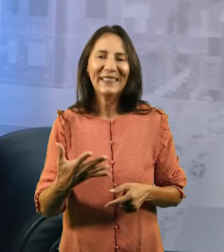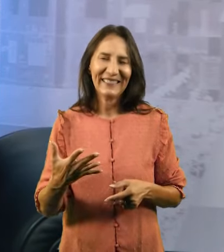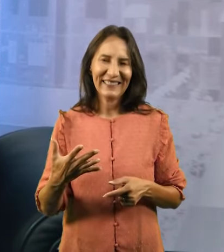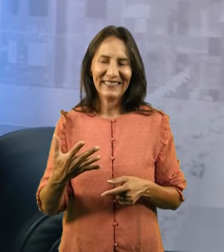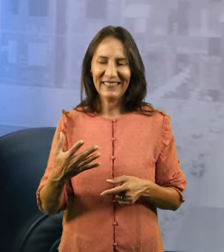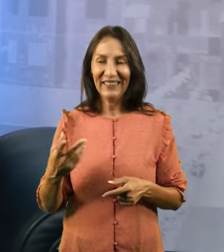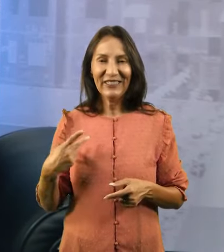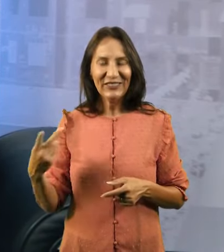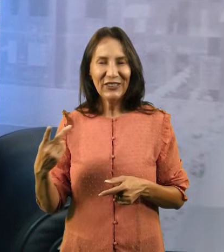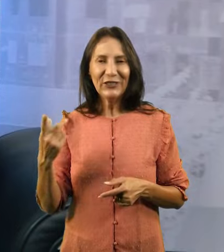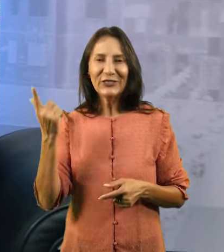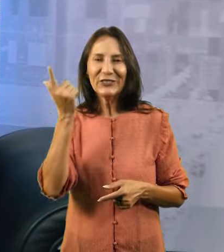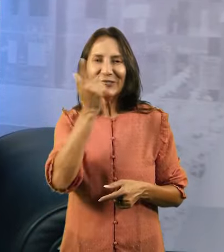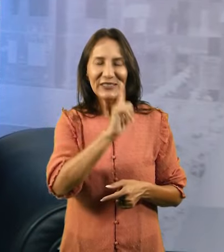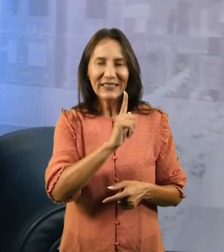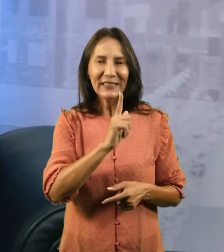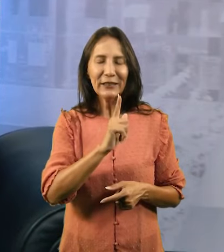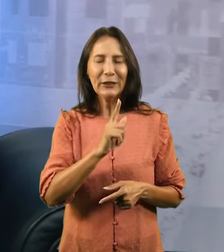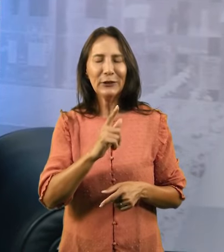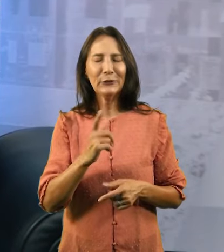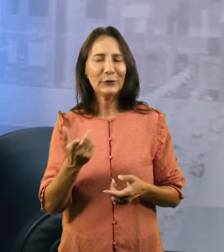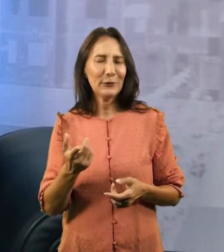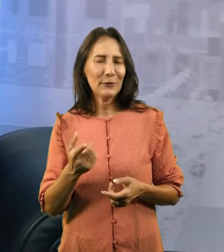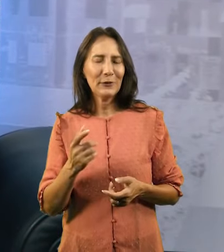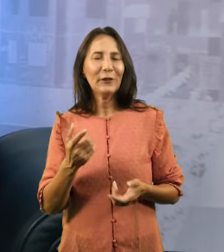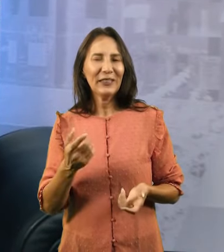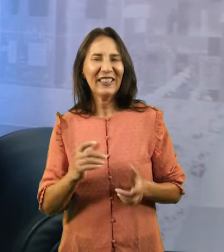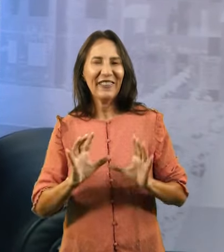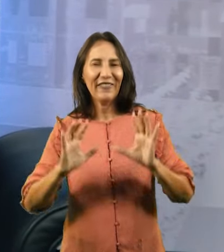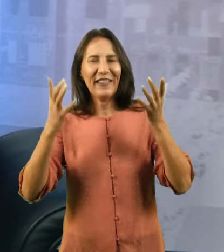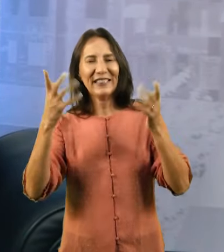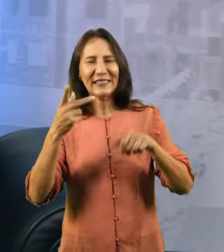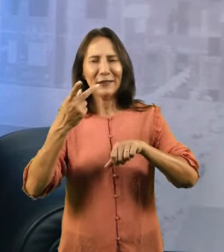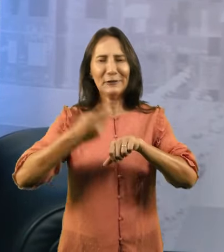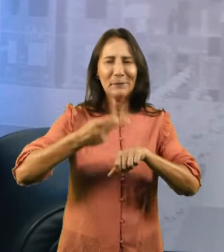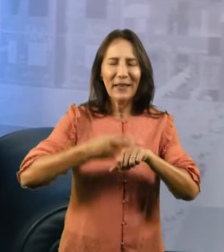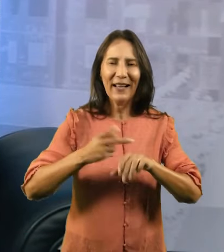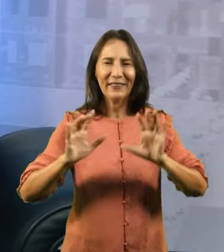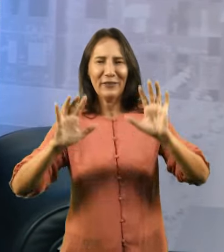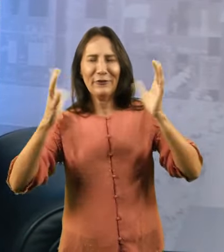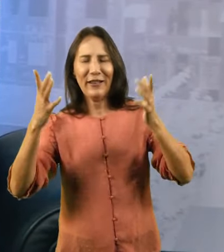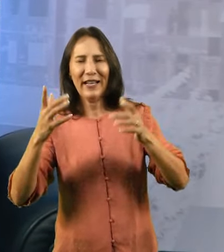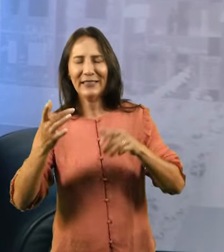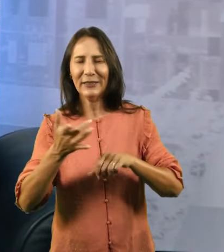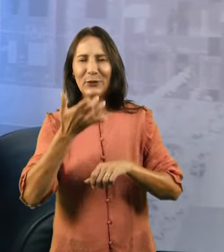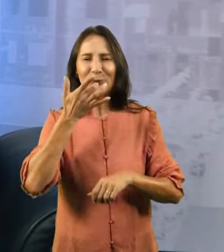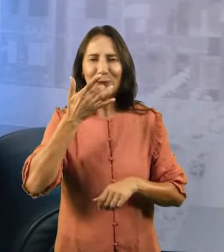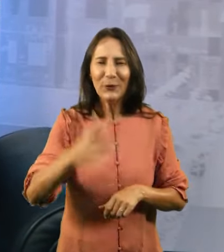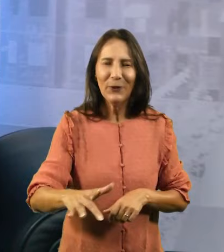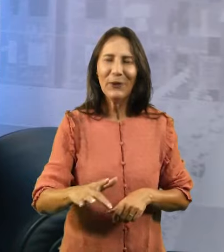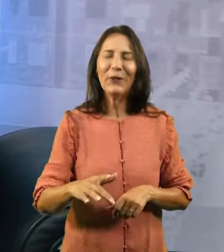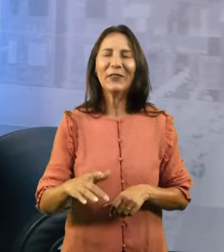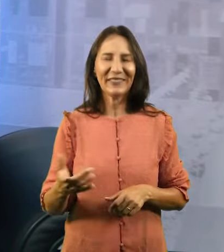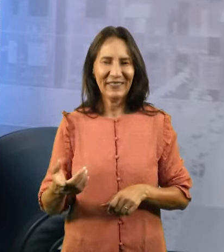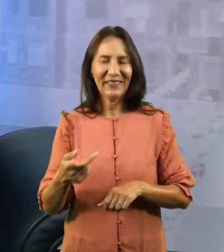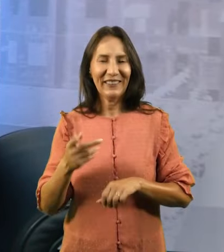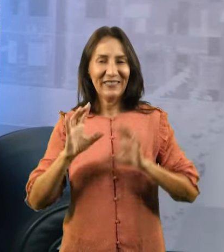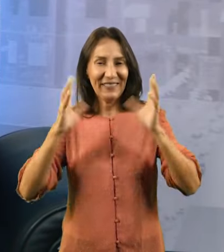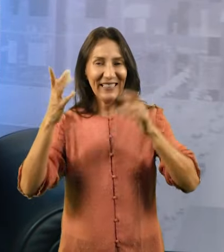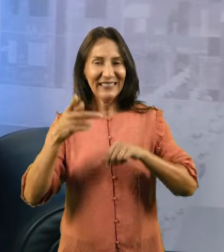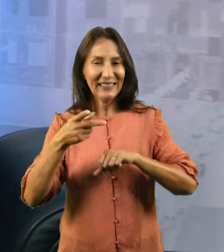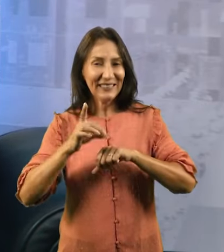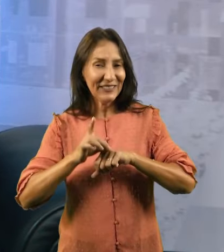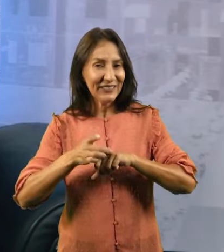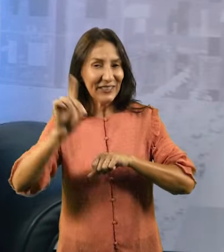de prata, bodas de ouro, bodas de diamante, para que vençamos etapas. Então eu